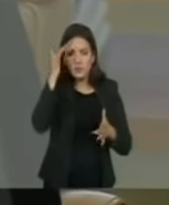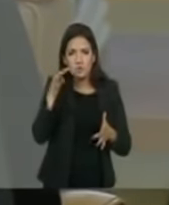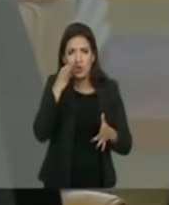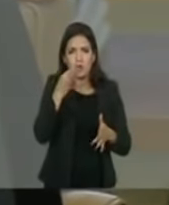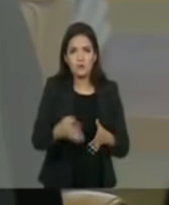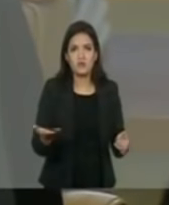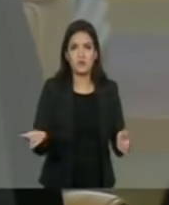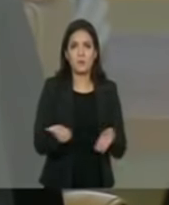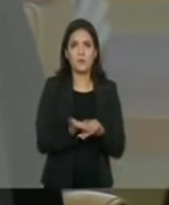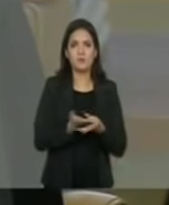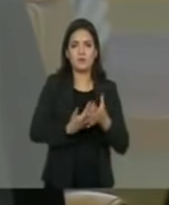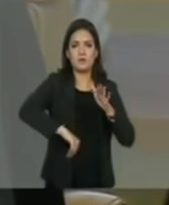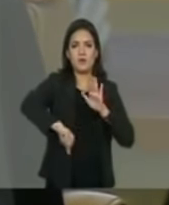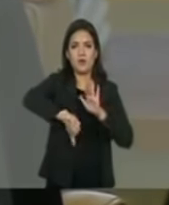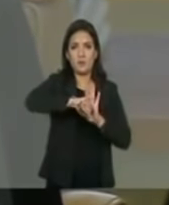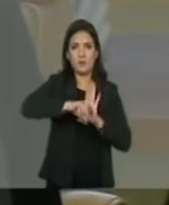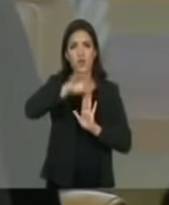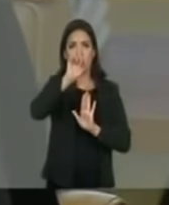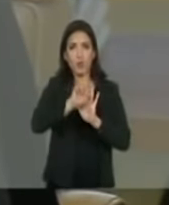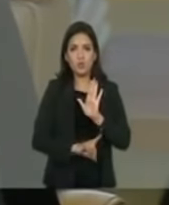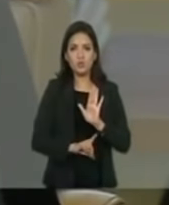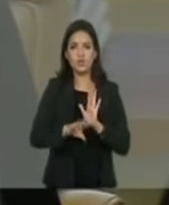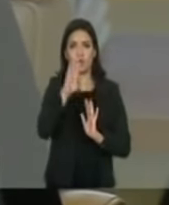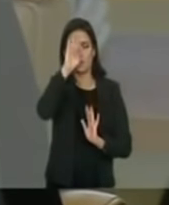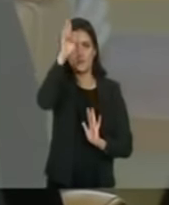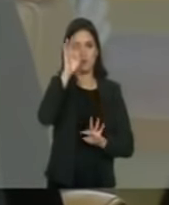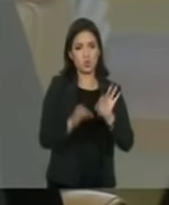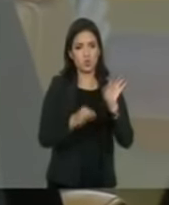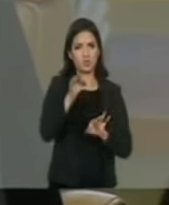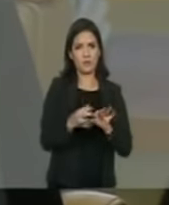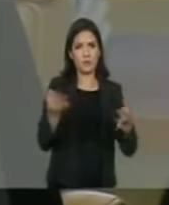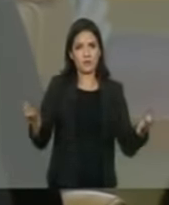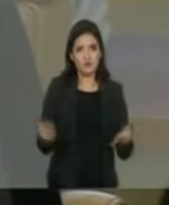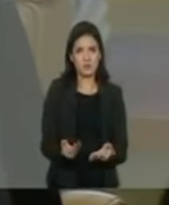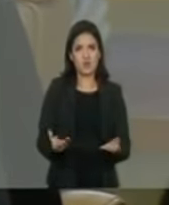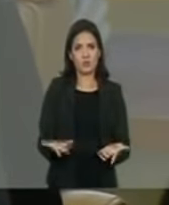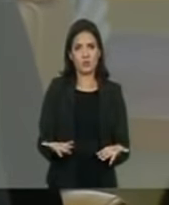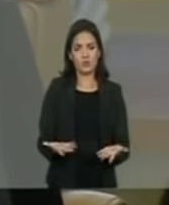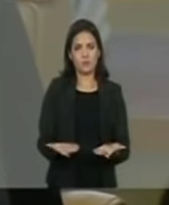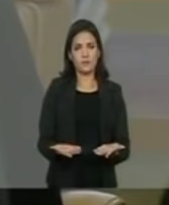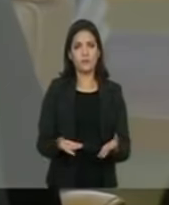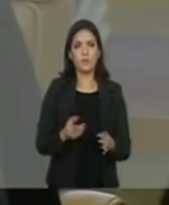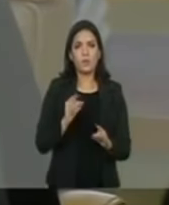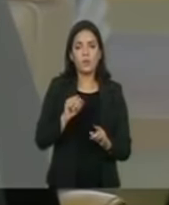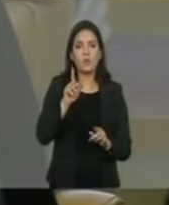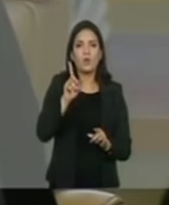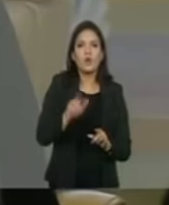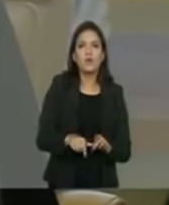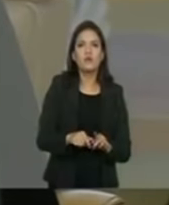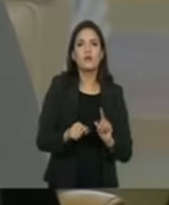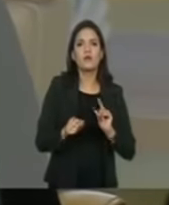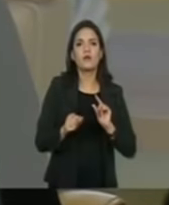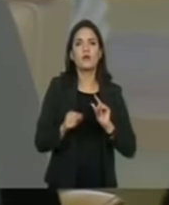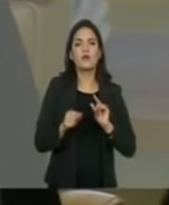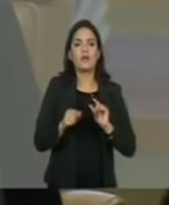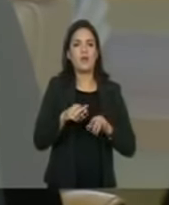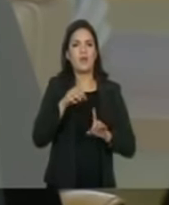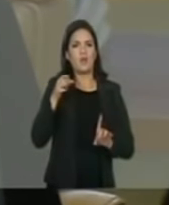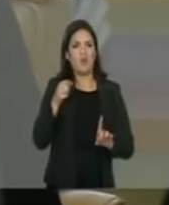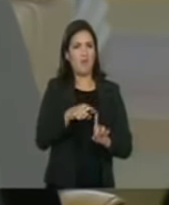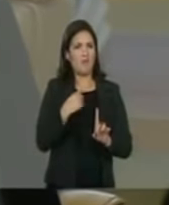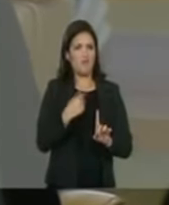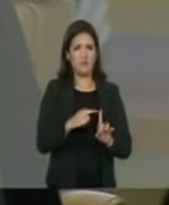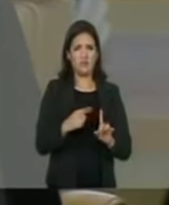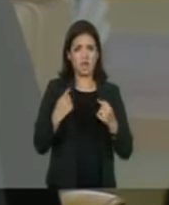o direito fundamental a um julgamento justo o que constituiria manifesta ofensa não